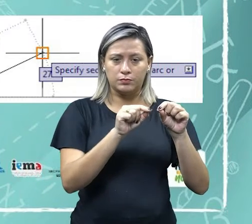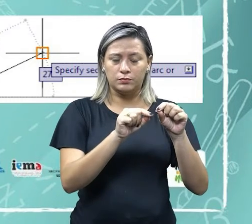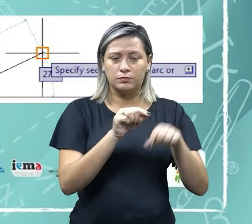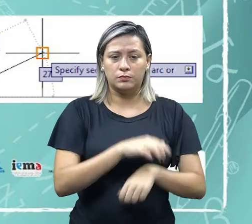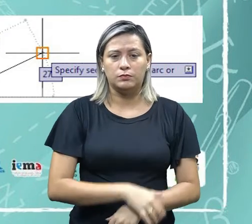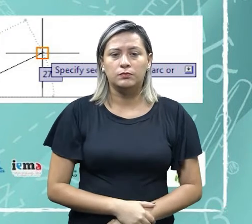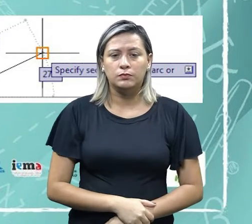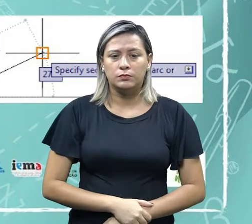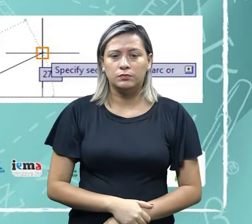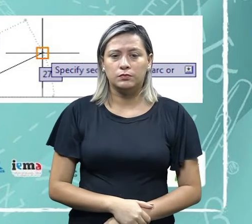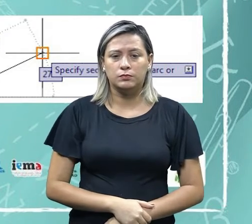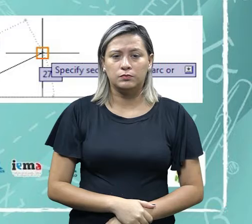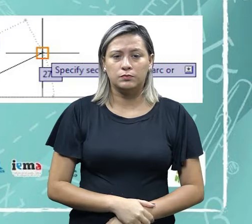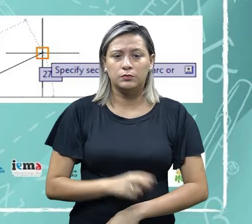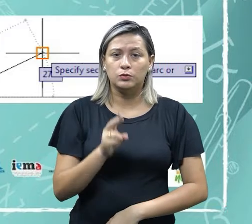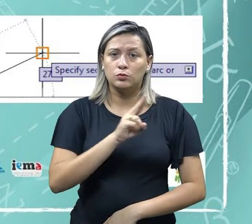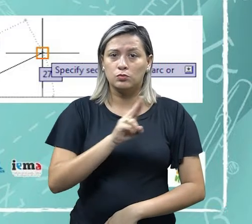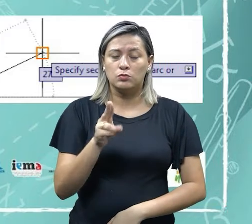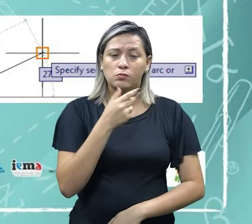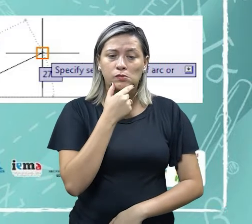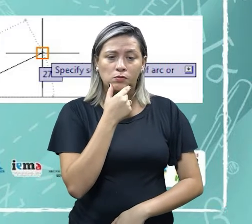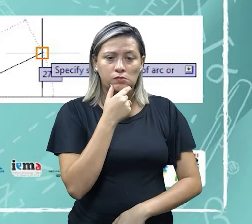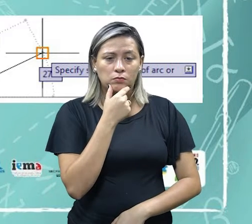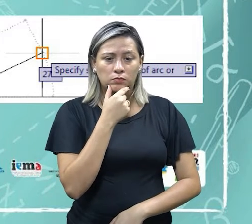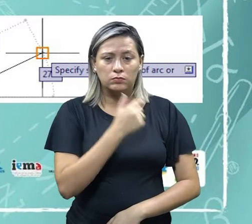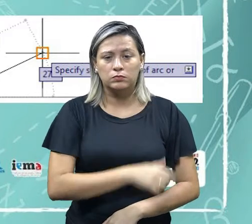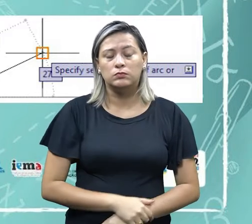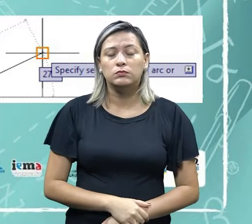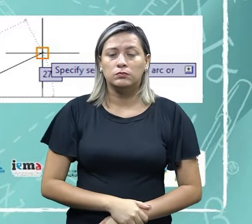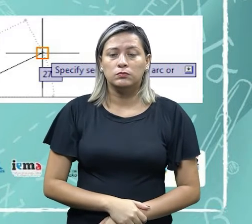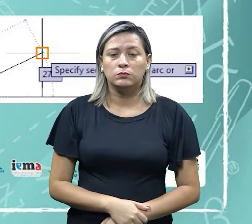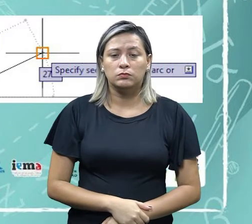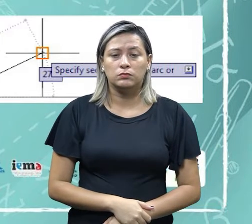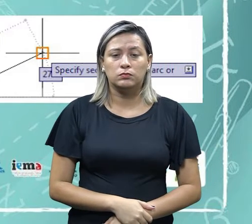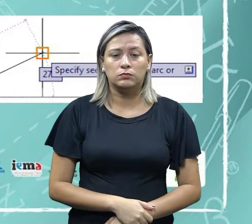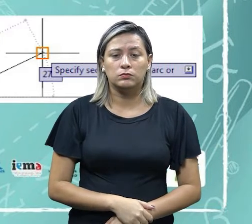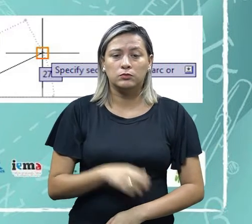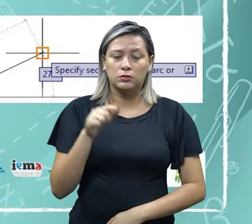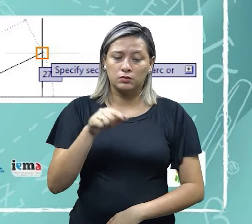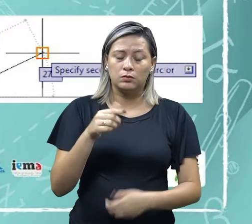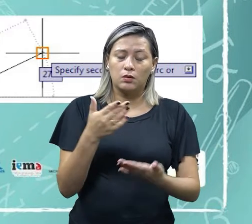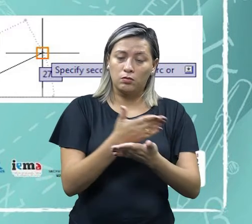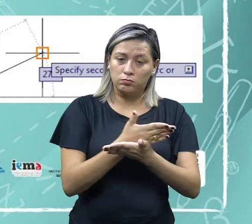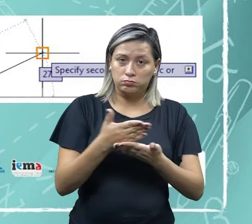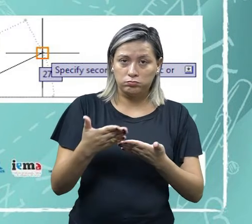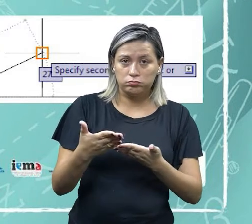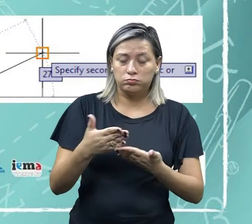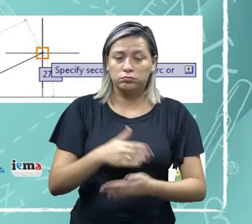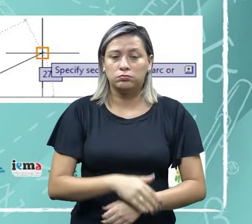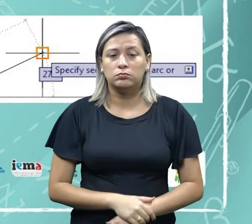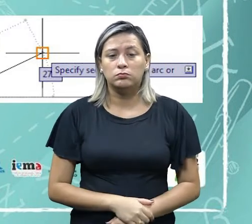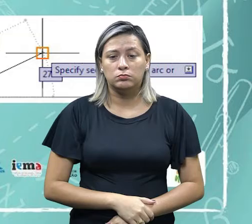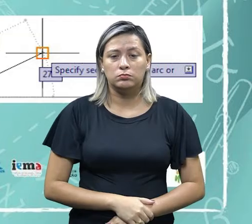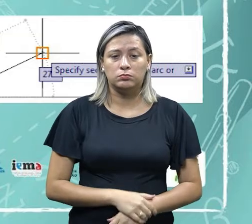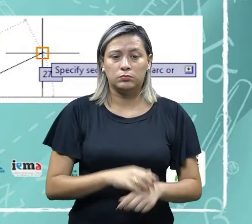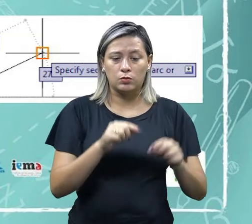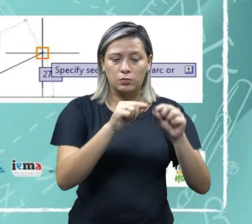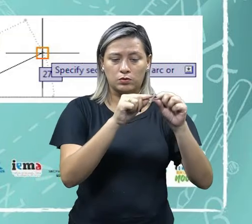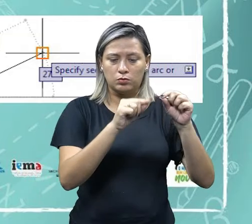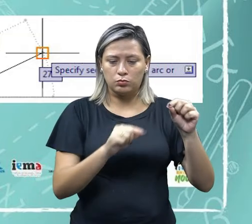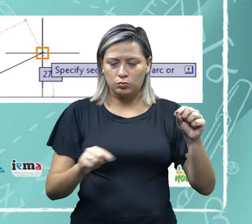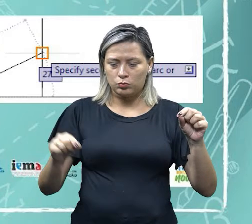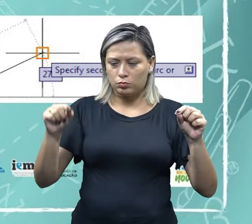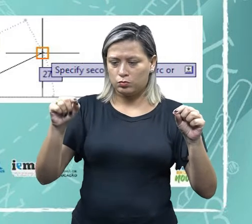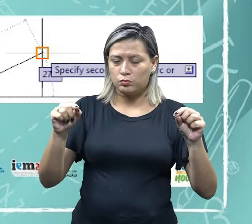ponto, tá? Esse Space Start Point é sempre, tá, especificar o primeiro ponto, ou ponto de partida do